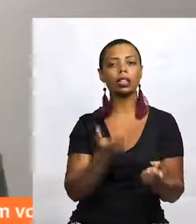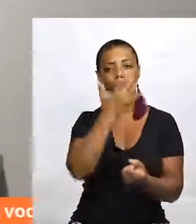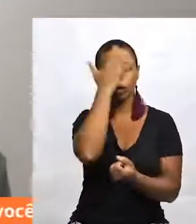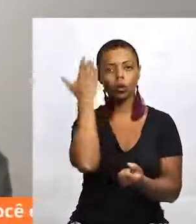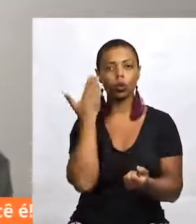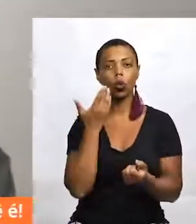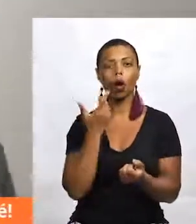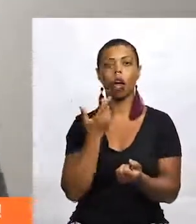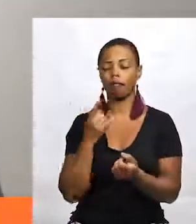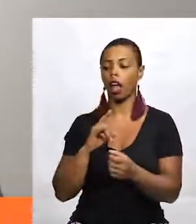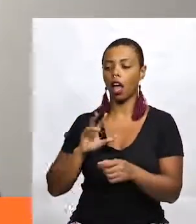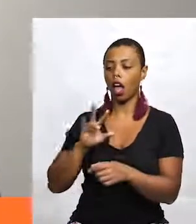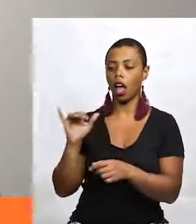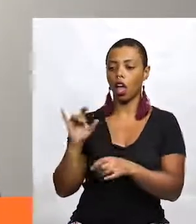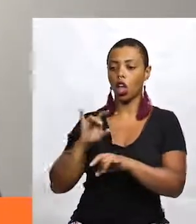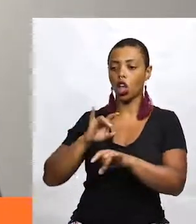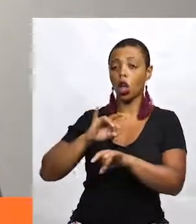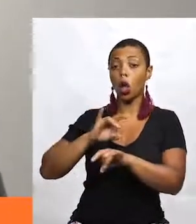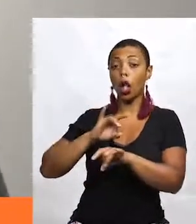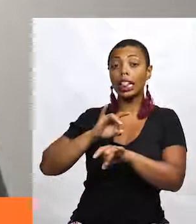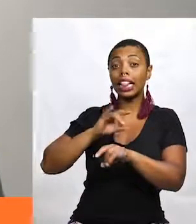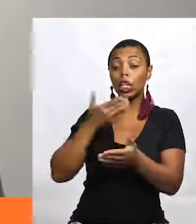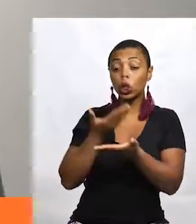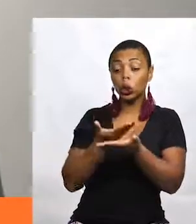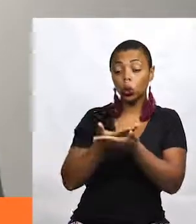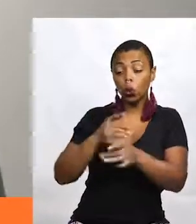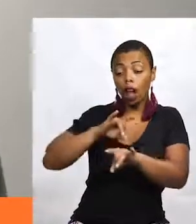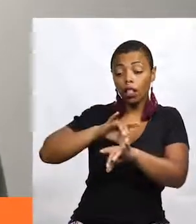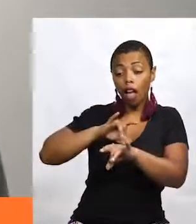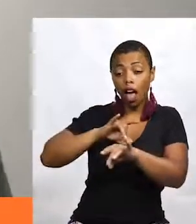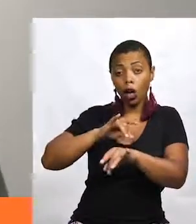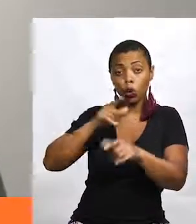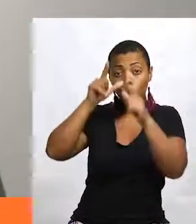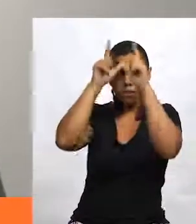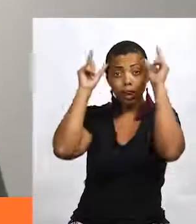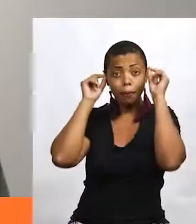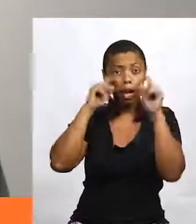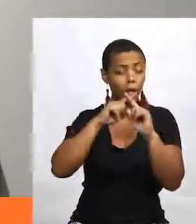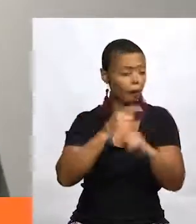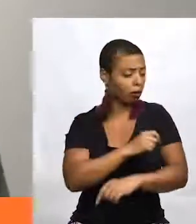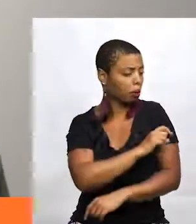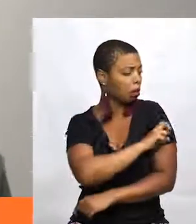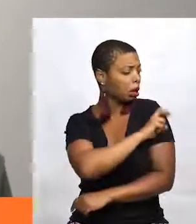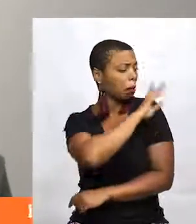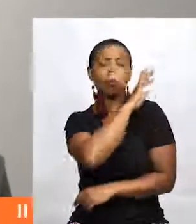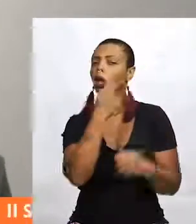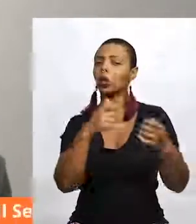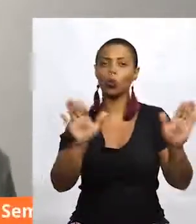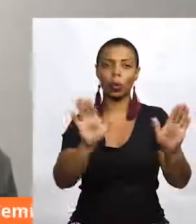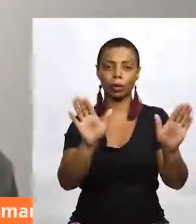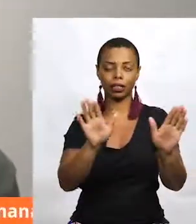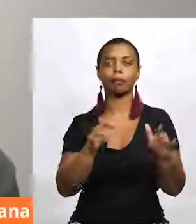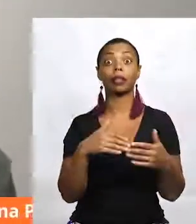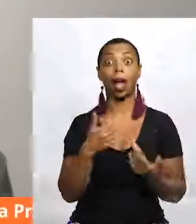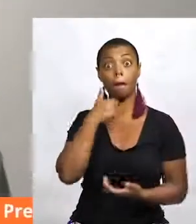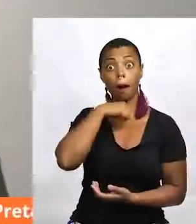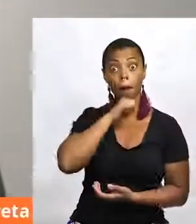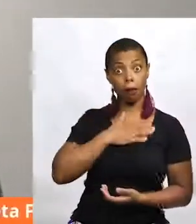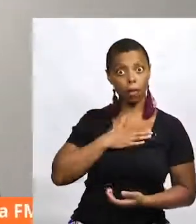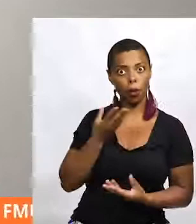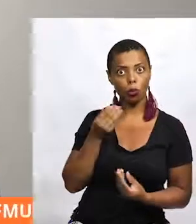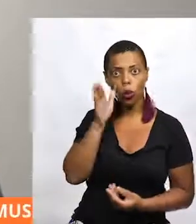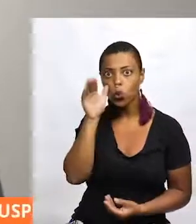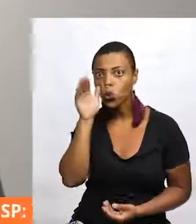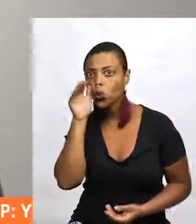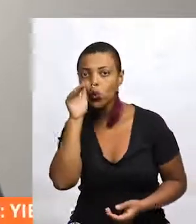fazer um técnico de enfermagem só com a quarta série. Aí minha mãe, ela sempre foi muito... curiosa, minha mãe até